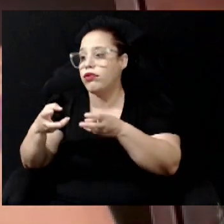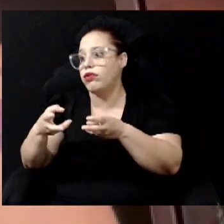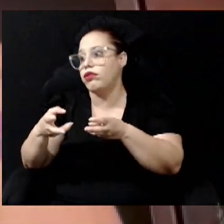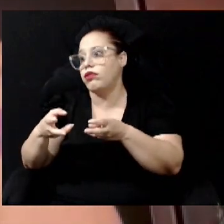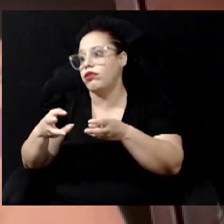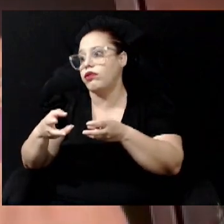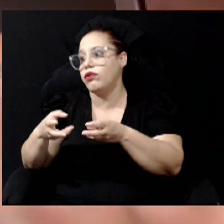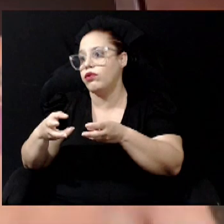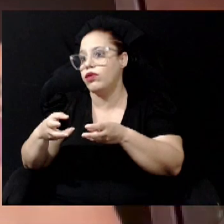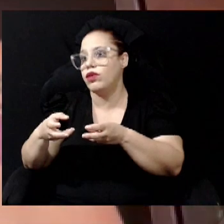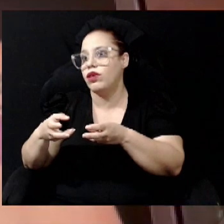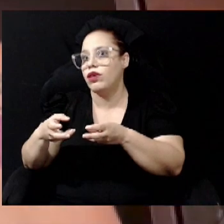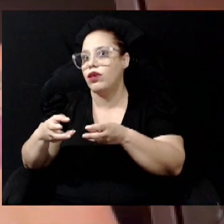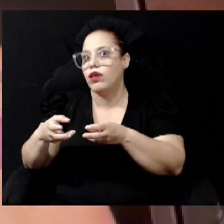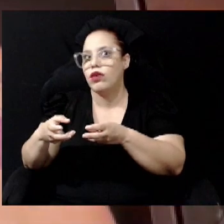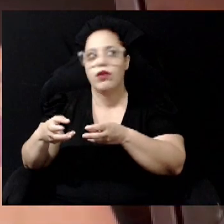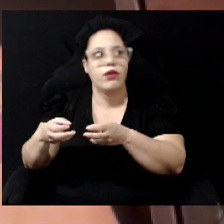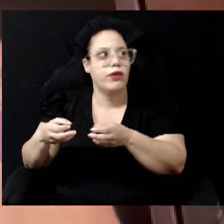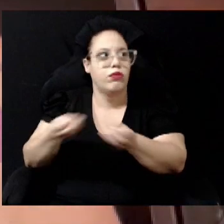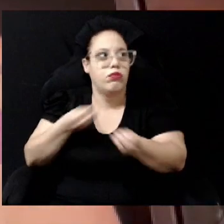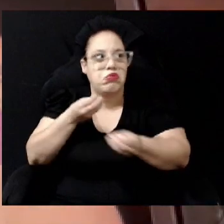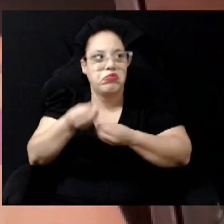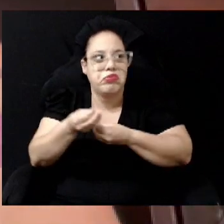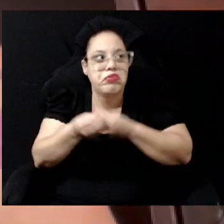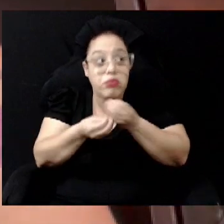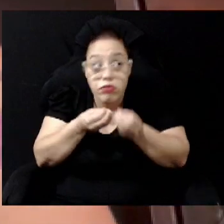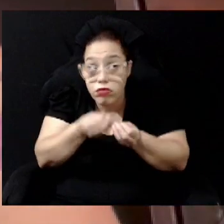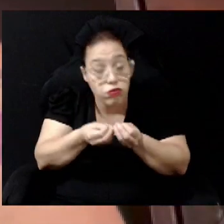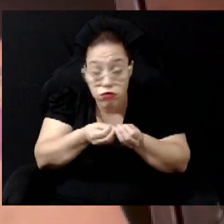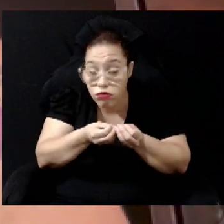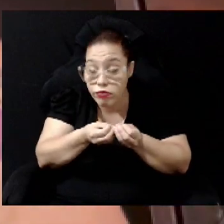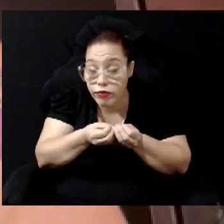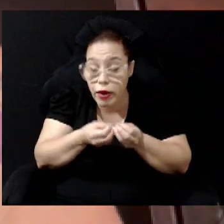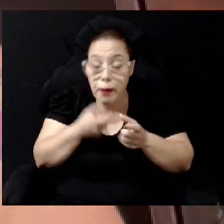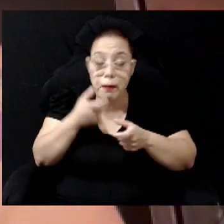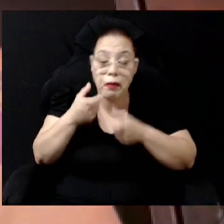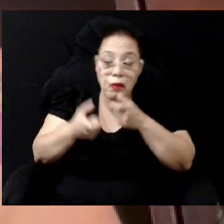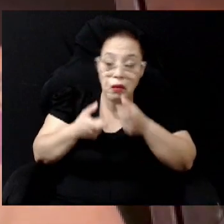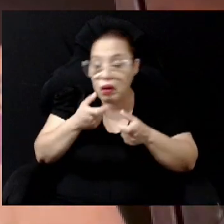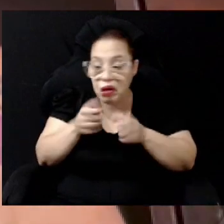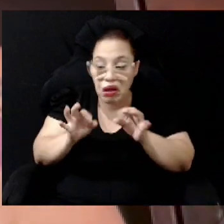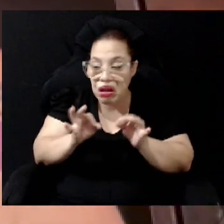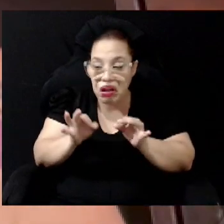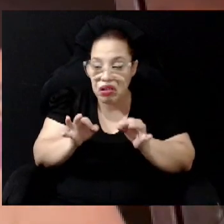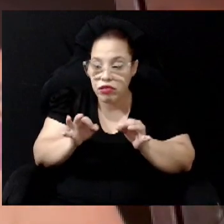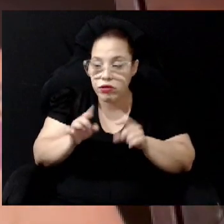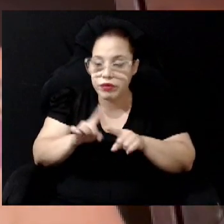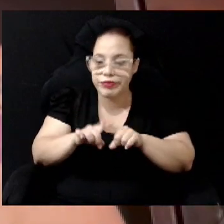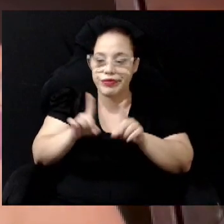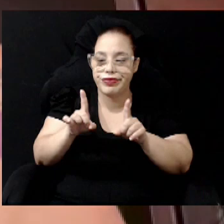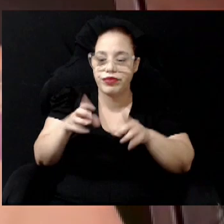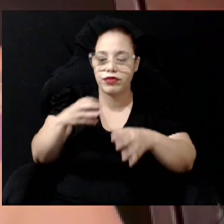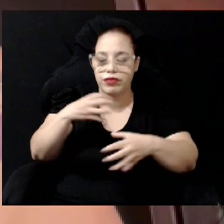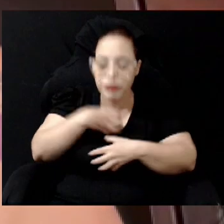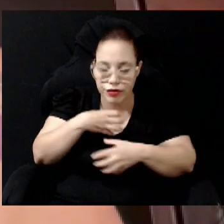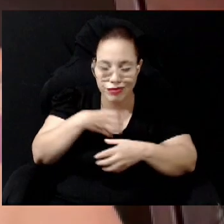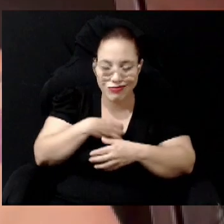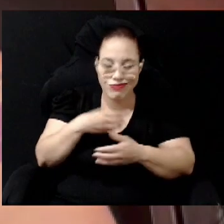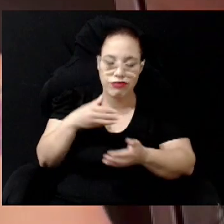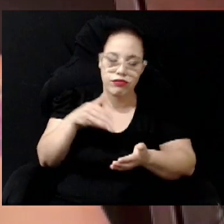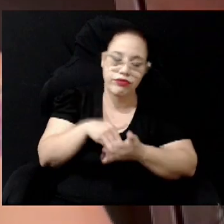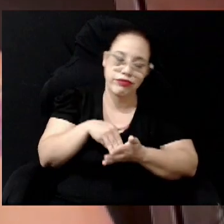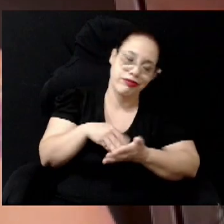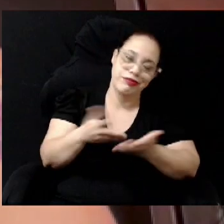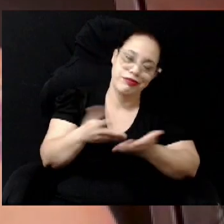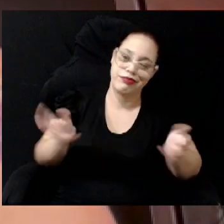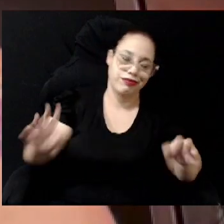não conseguem colocar isso em palavras, né? Mas o sentimento fica, né?